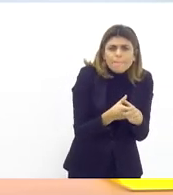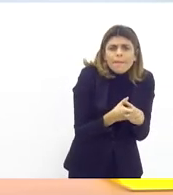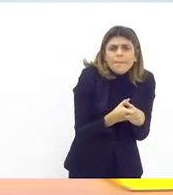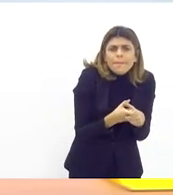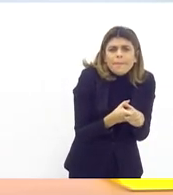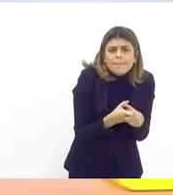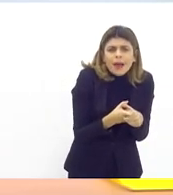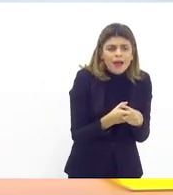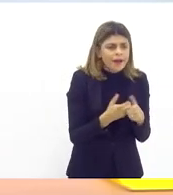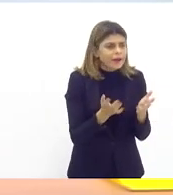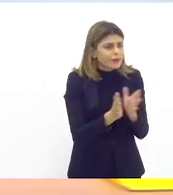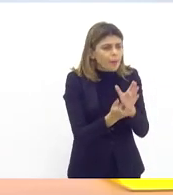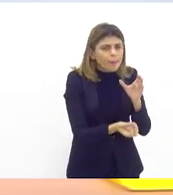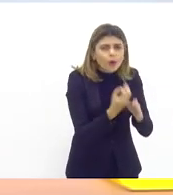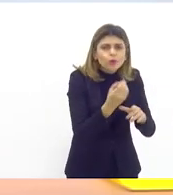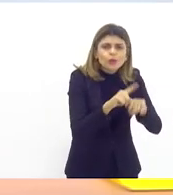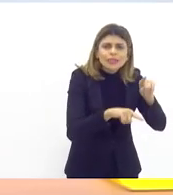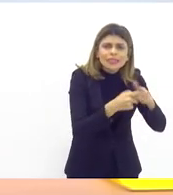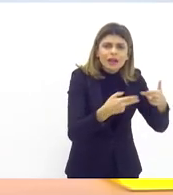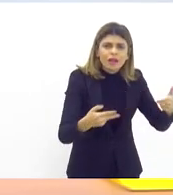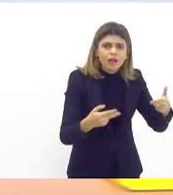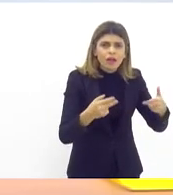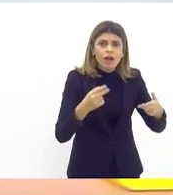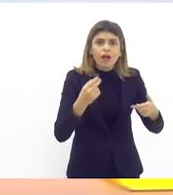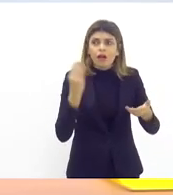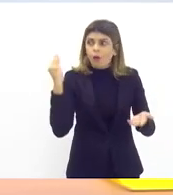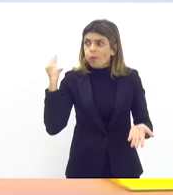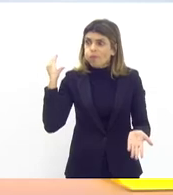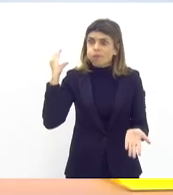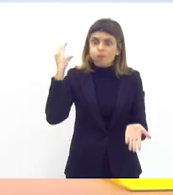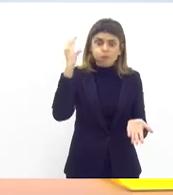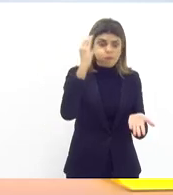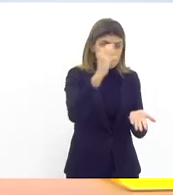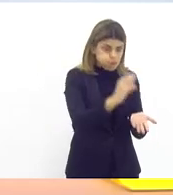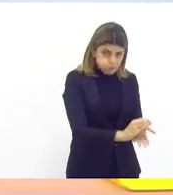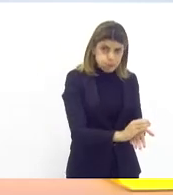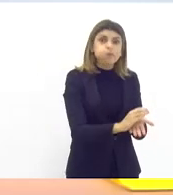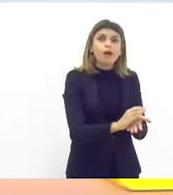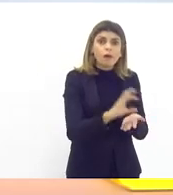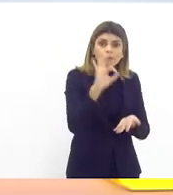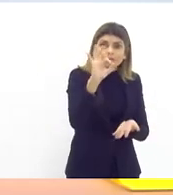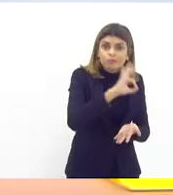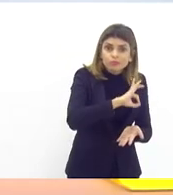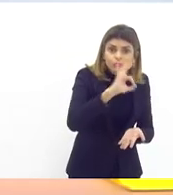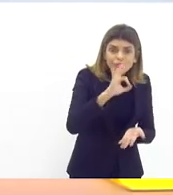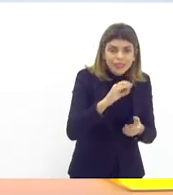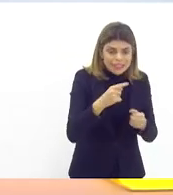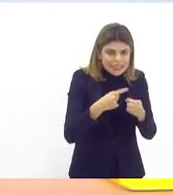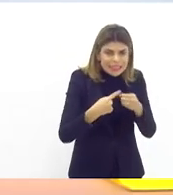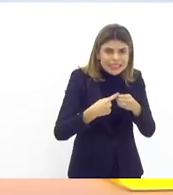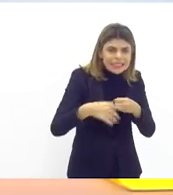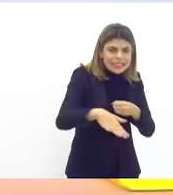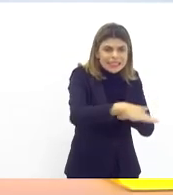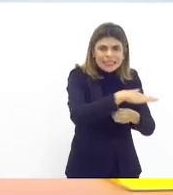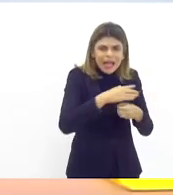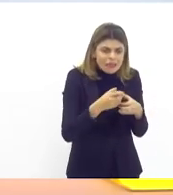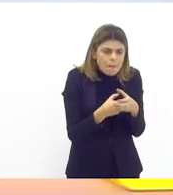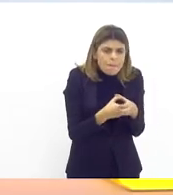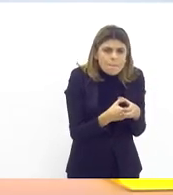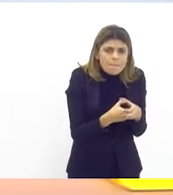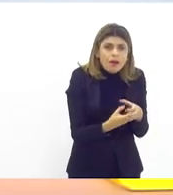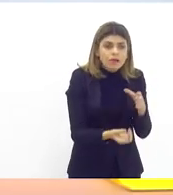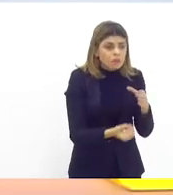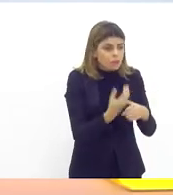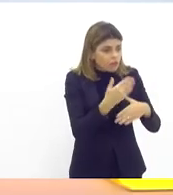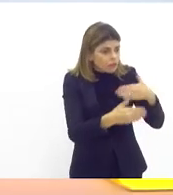unidade produtora, acaba recebendo um montante de recursos muito alto per capita, enquanto você tem uma cidade dormitório sem nenhuma grande produção,